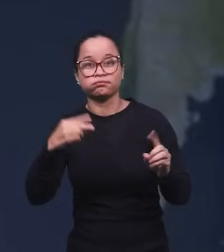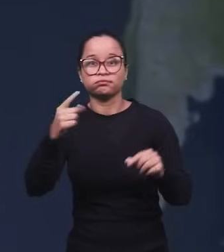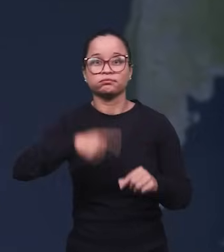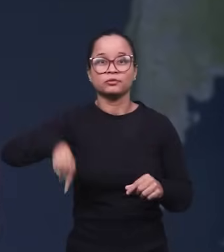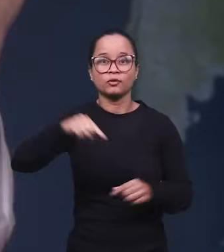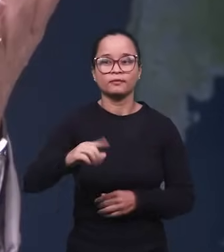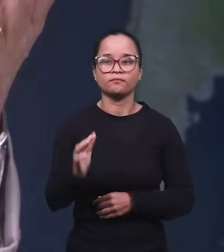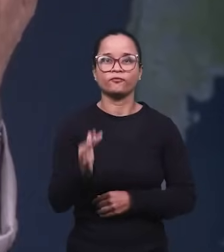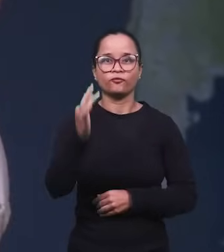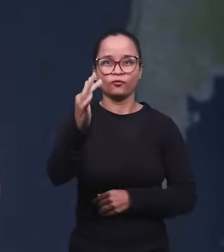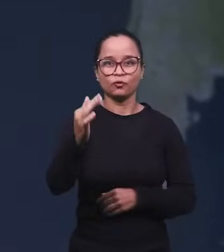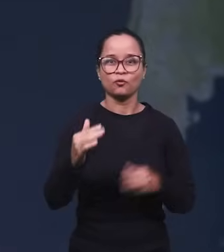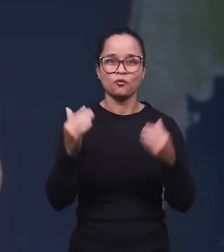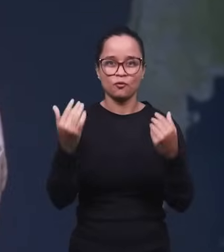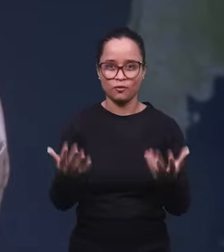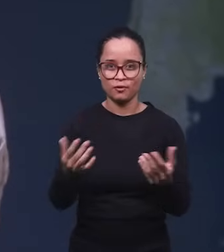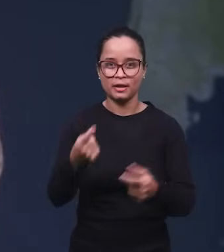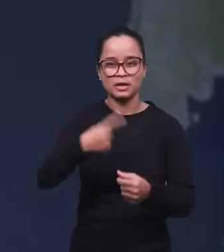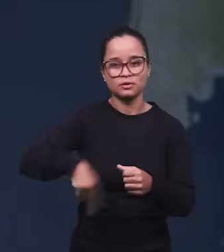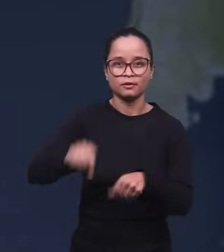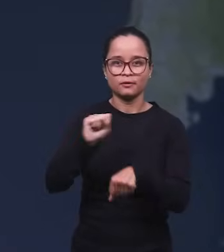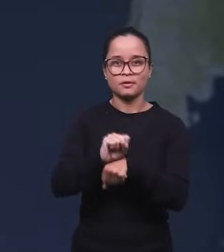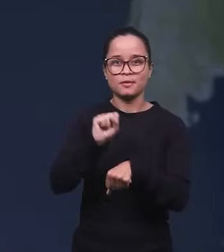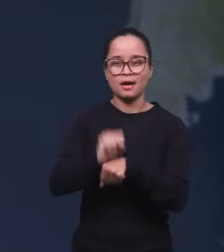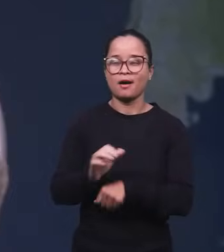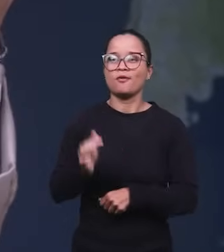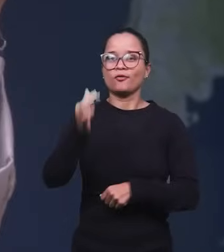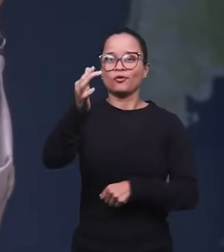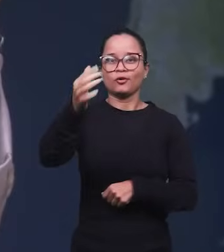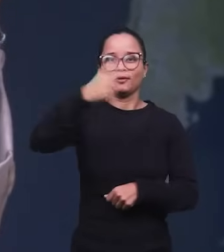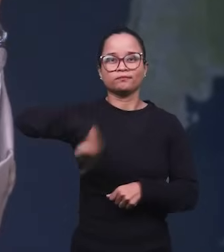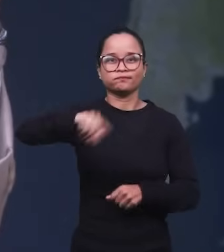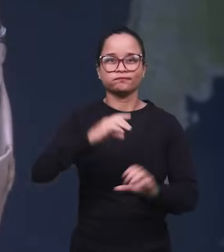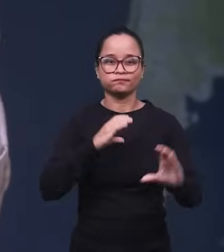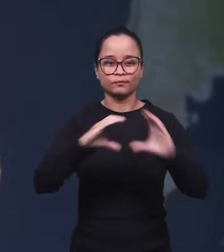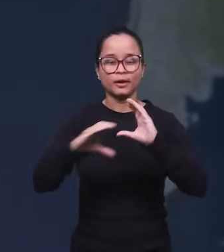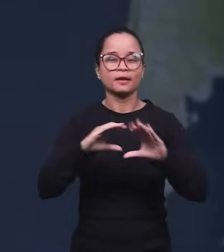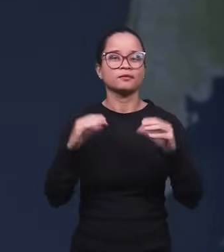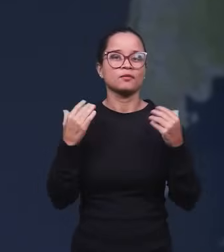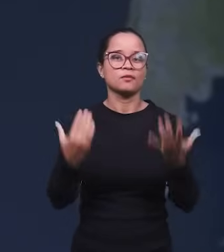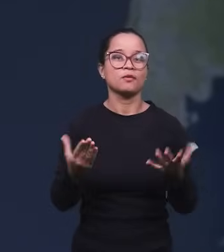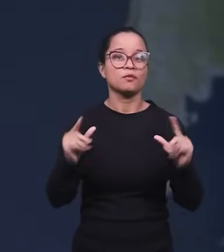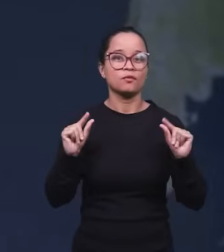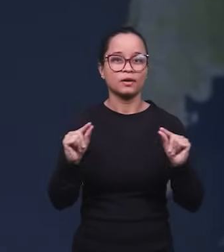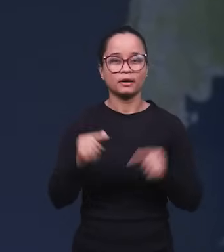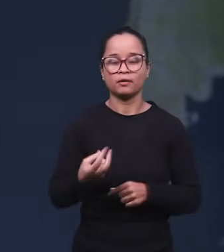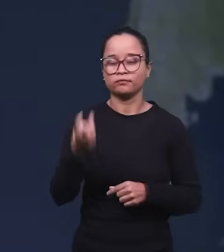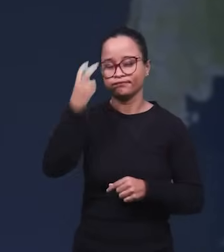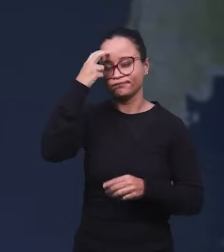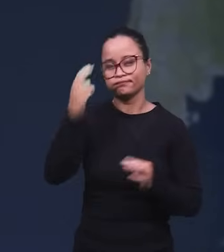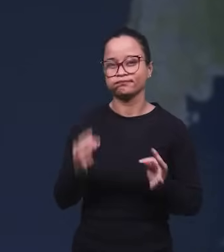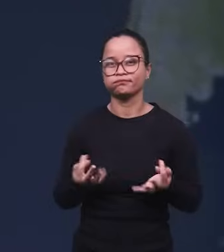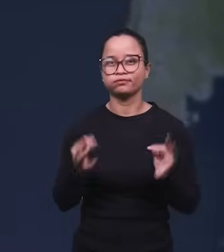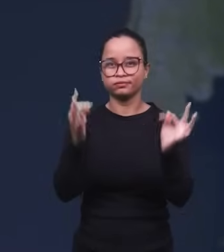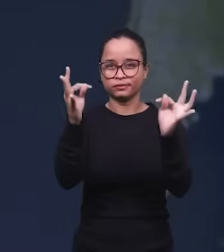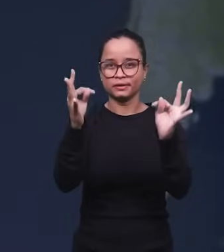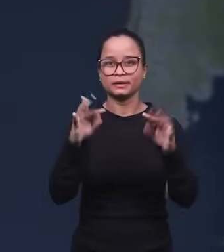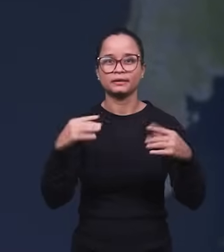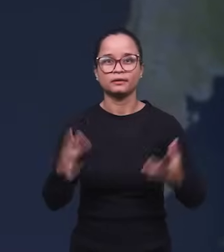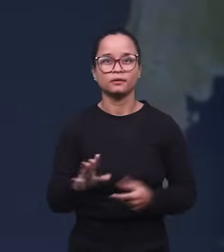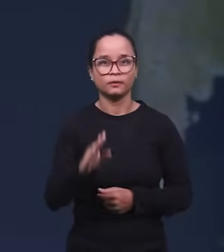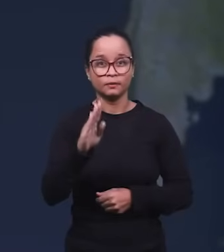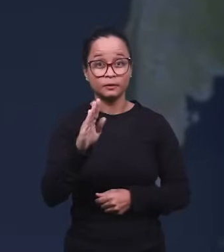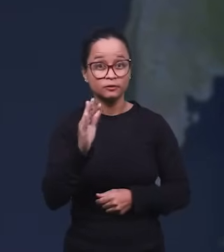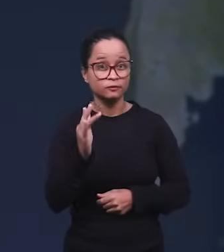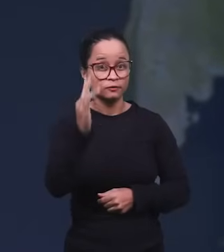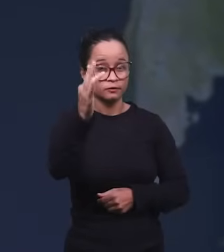nossa perspectiva de futuro. O que nós esperamos no futuro das nossas comunicações? Primeiro, a questão da inteligência